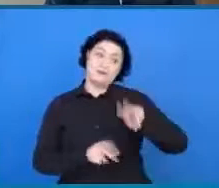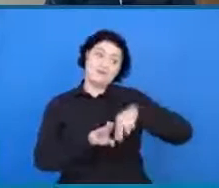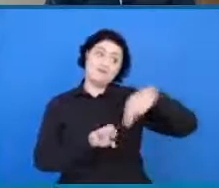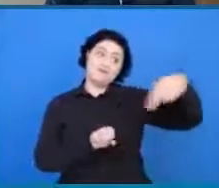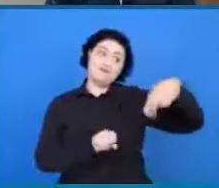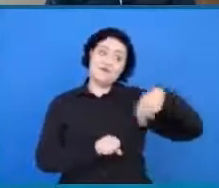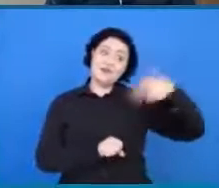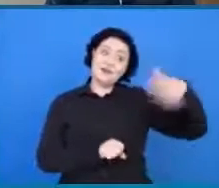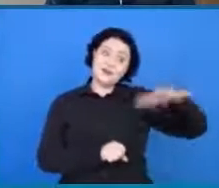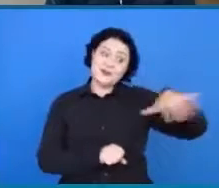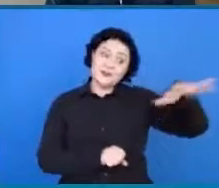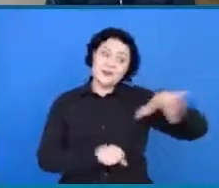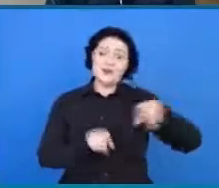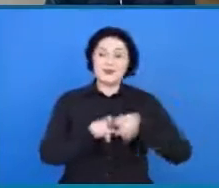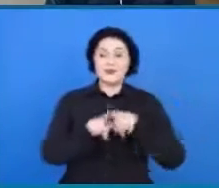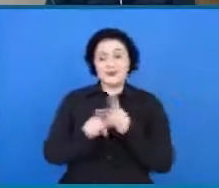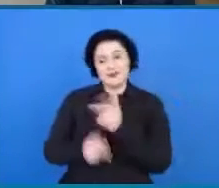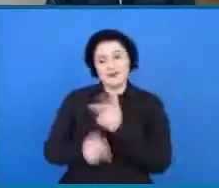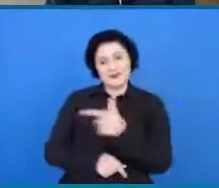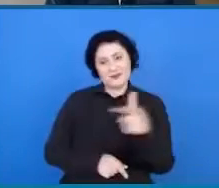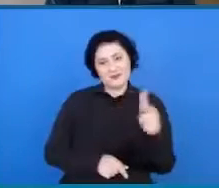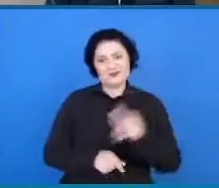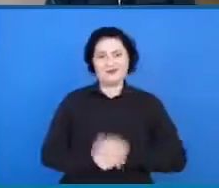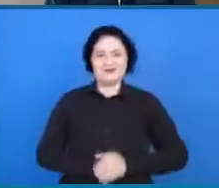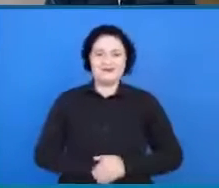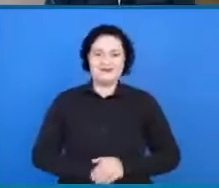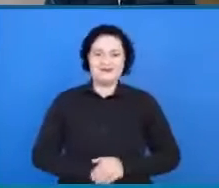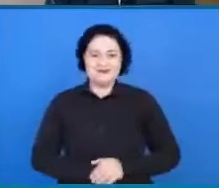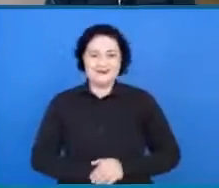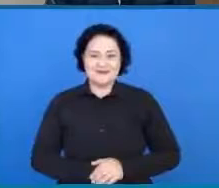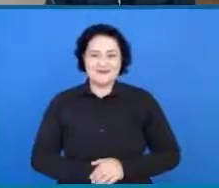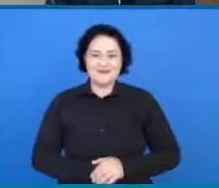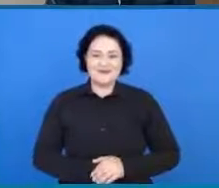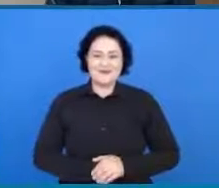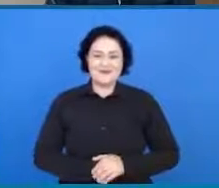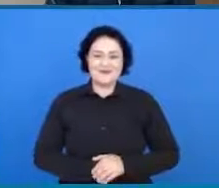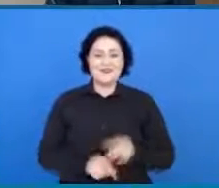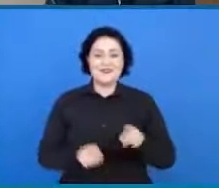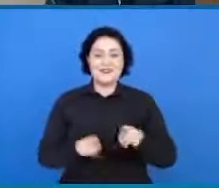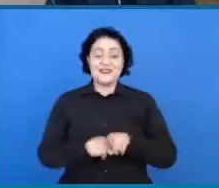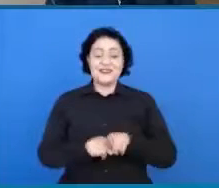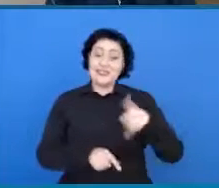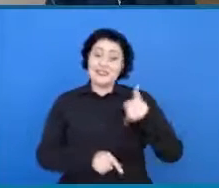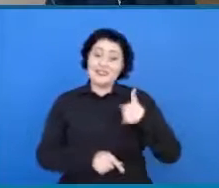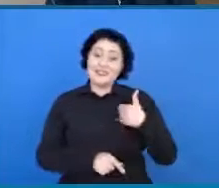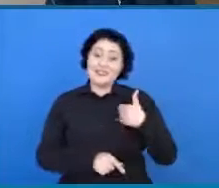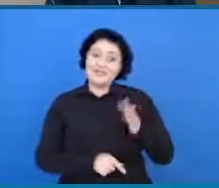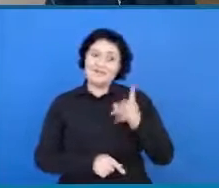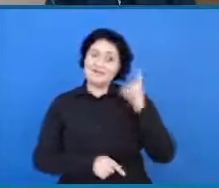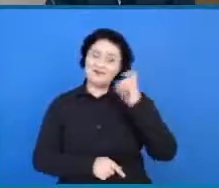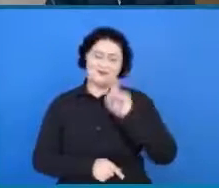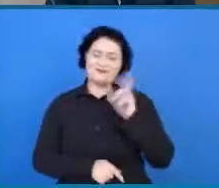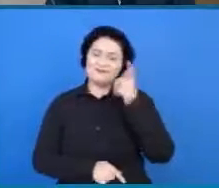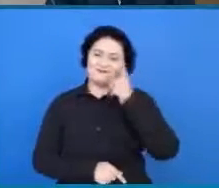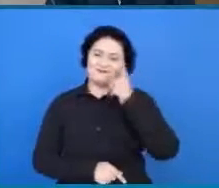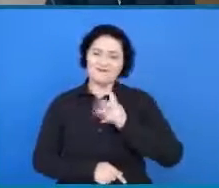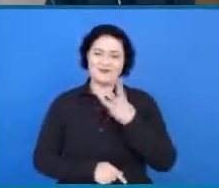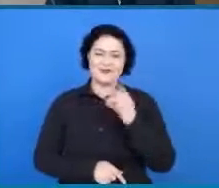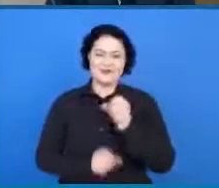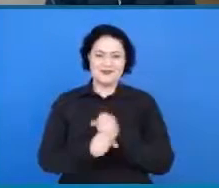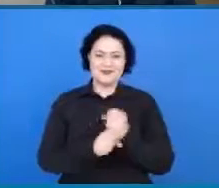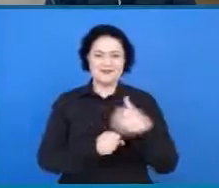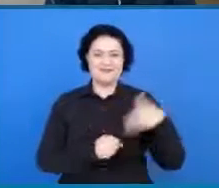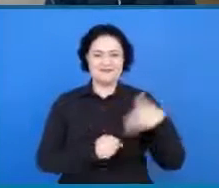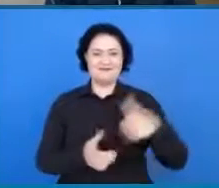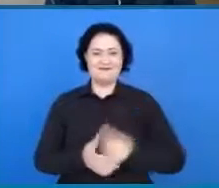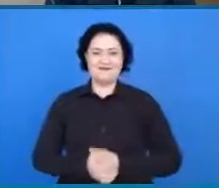espiritual vibrando pela continuidade do Momento Espírita pelo pela minha idade dificilmente o